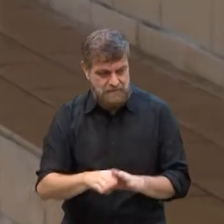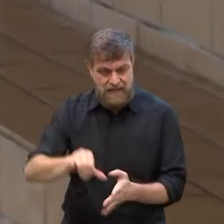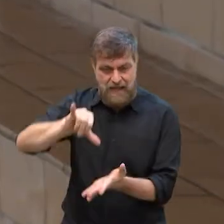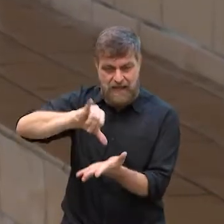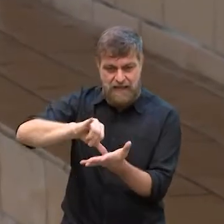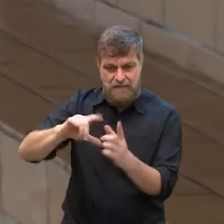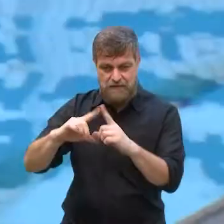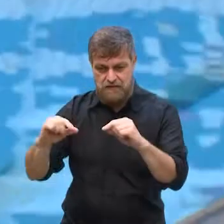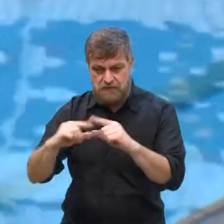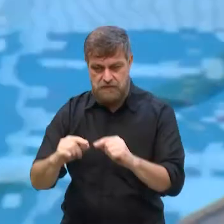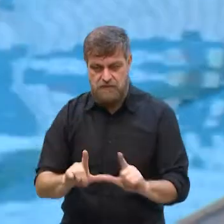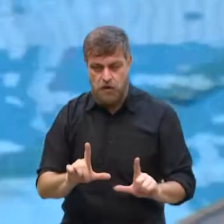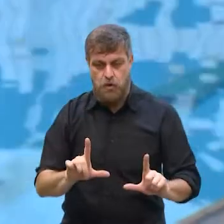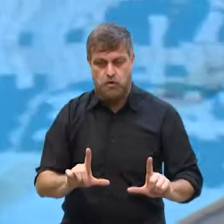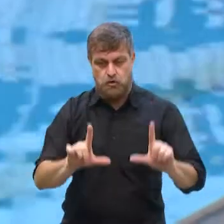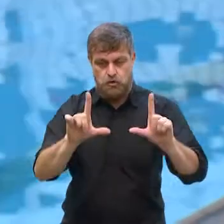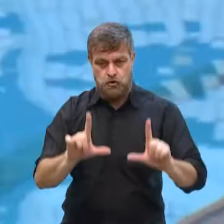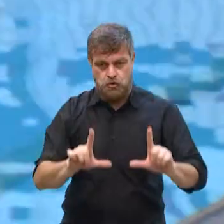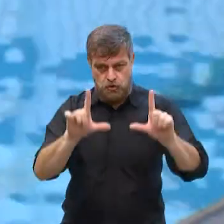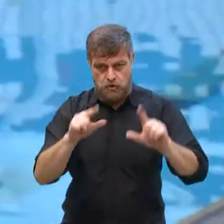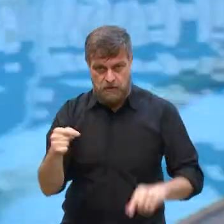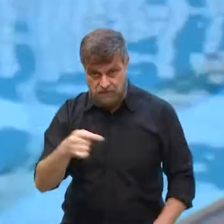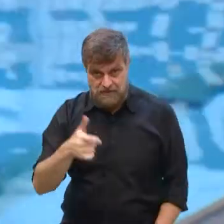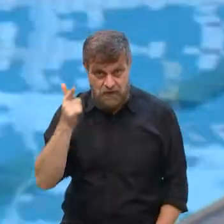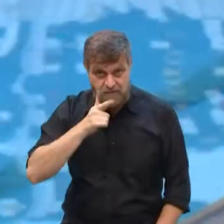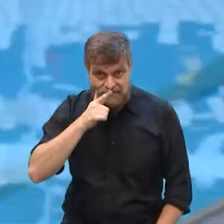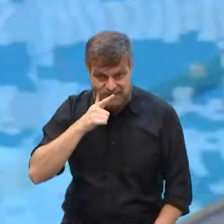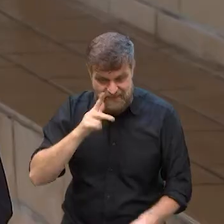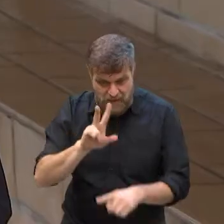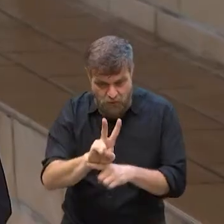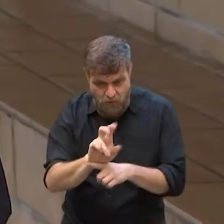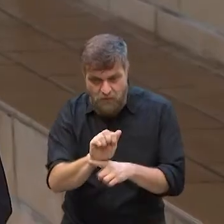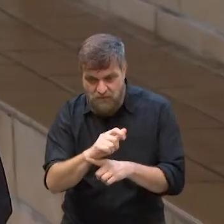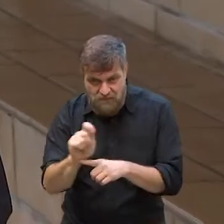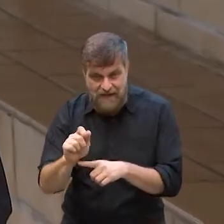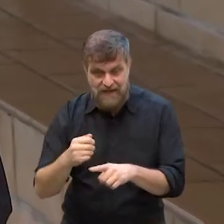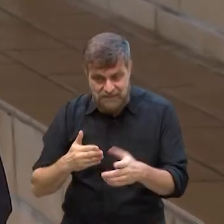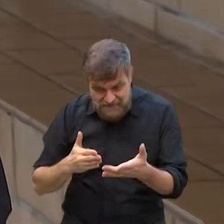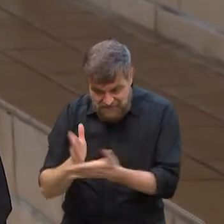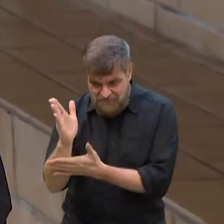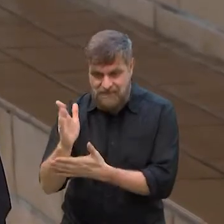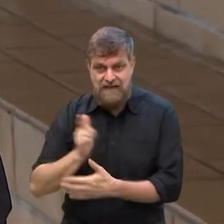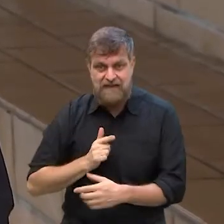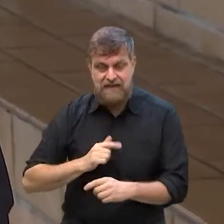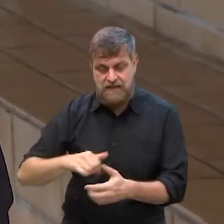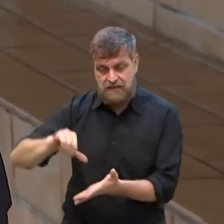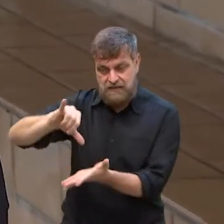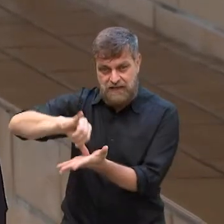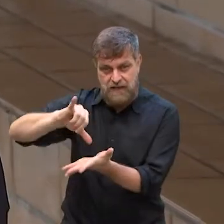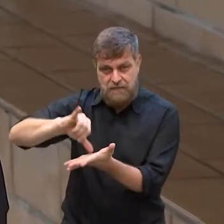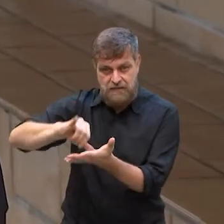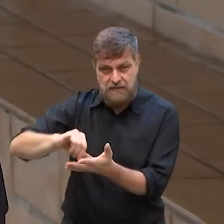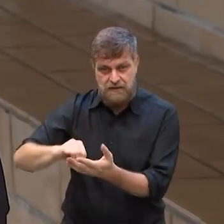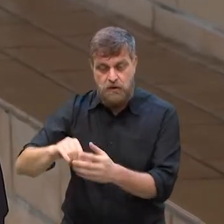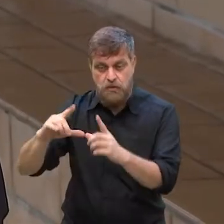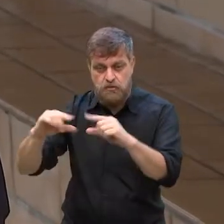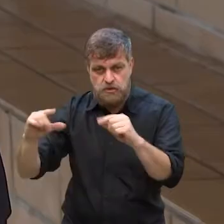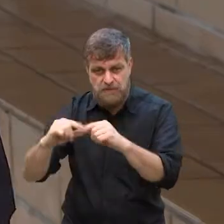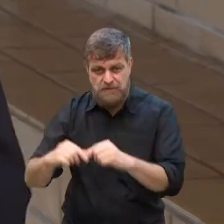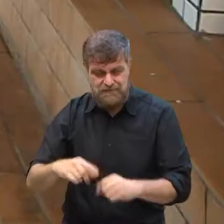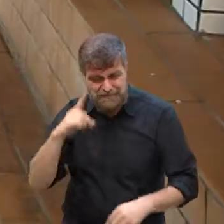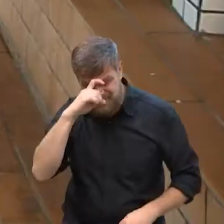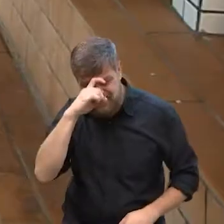você já conseguiu essa vaga para os Jogos Paralímpicos, que vai acontecer ano que vem no Japão. Foi muito difícil conquistar